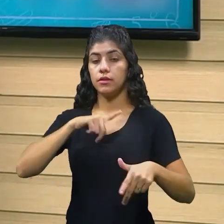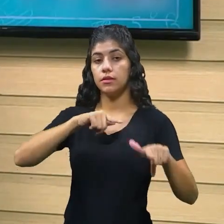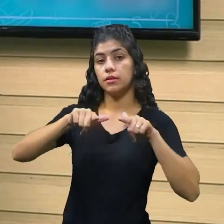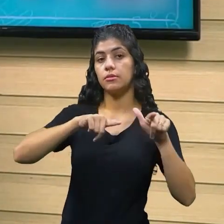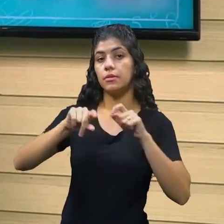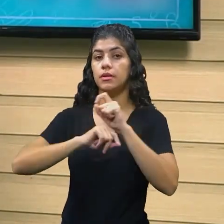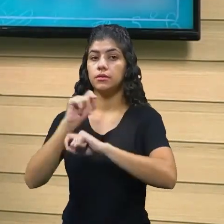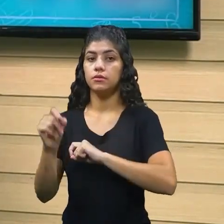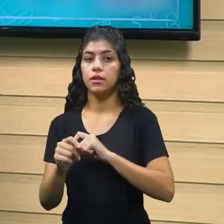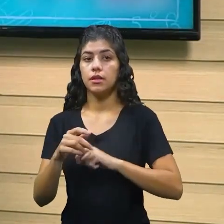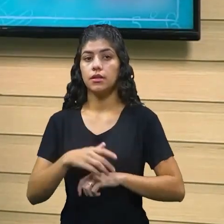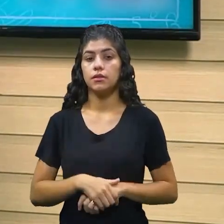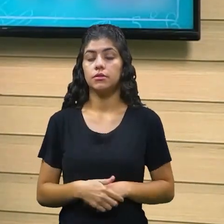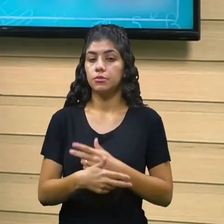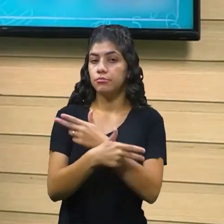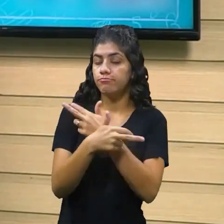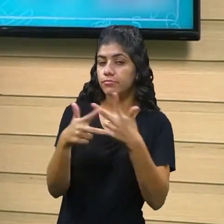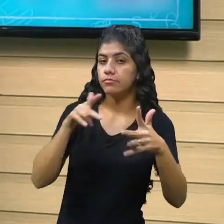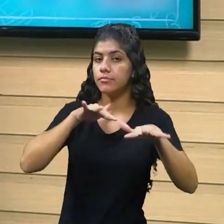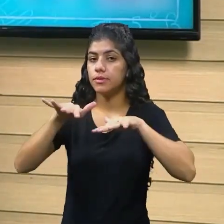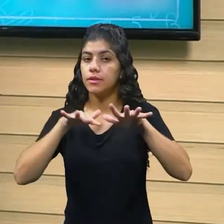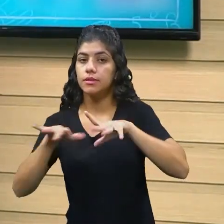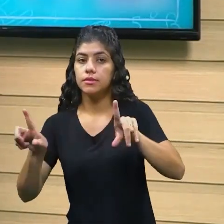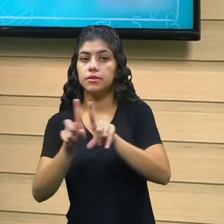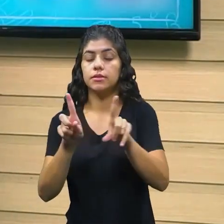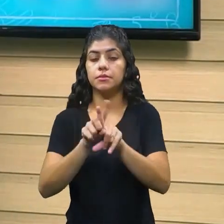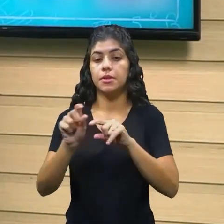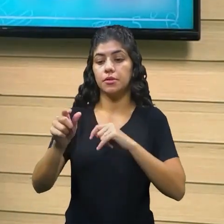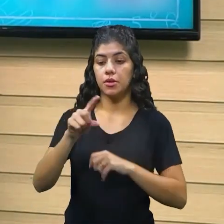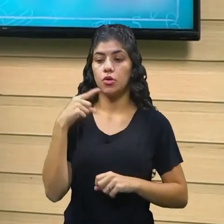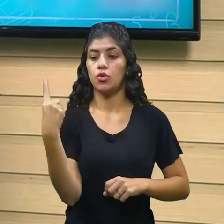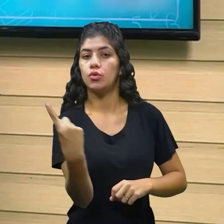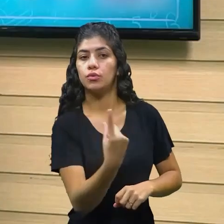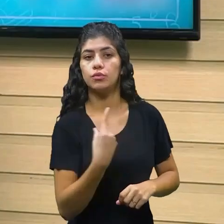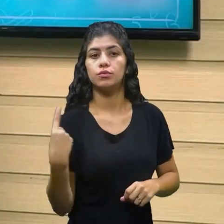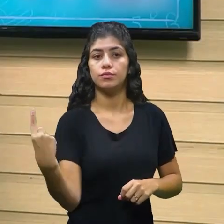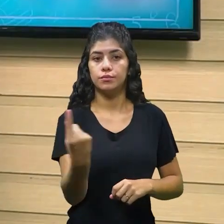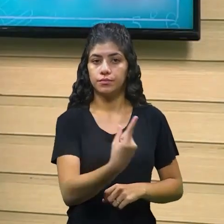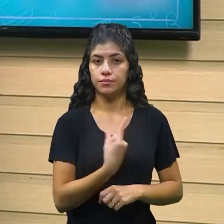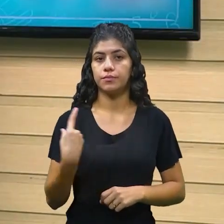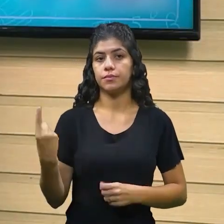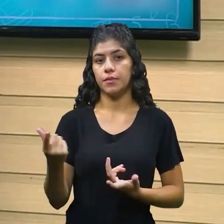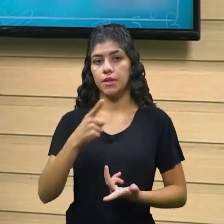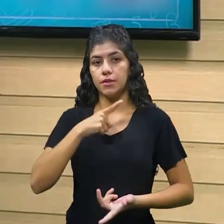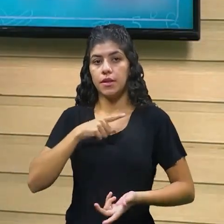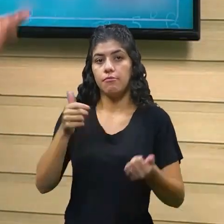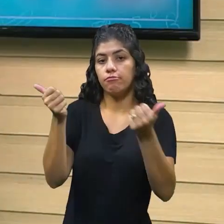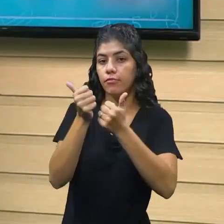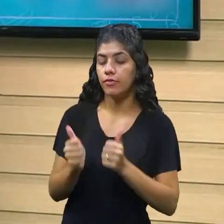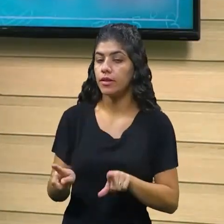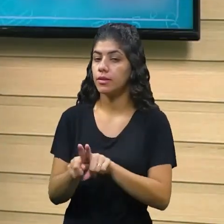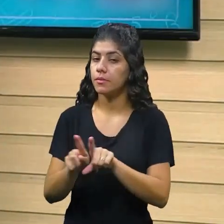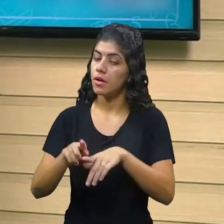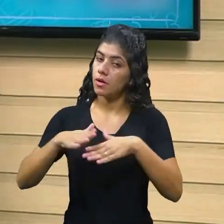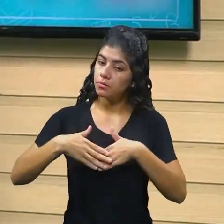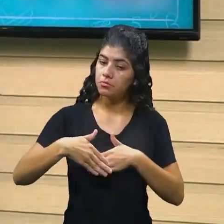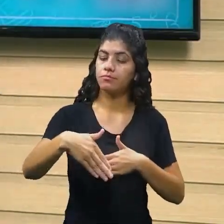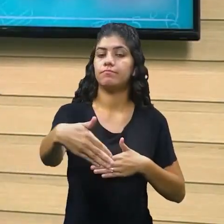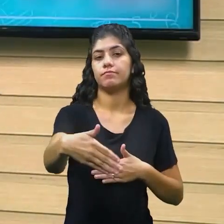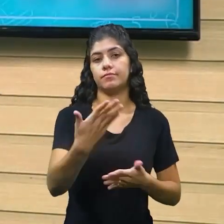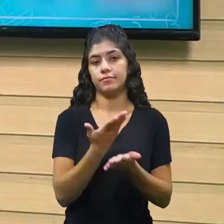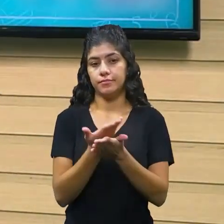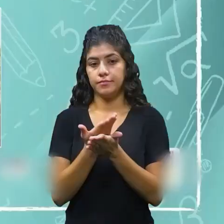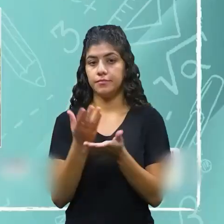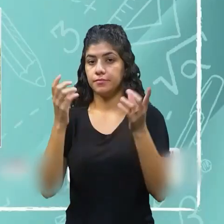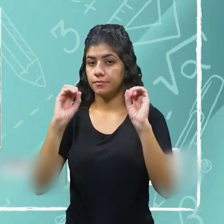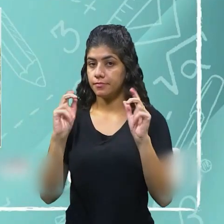são máquinas de movimentação e também de movimentos rotacionais, que a gente vai verificar também aqui no decorrer das